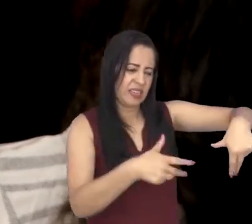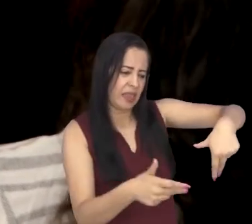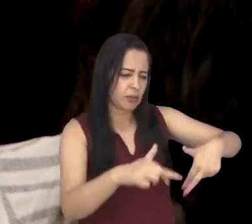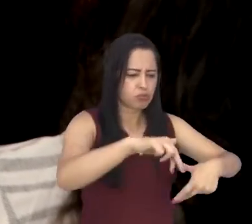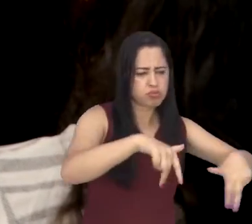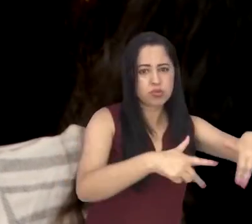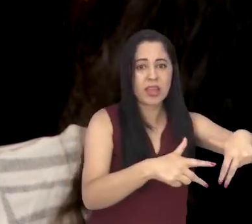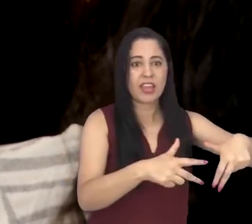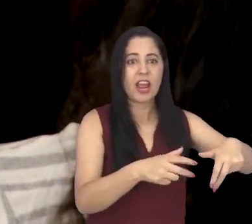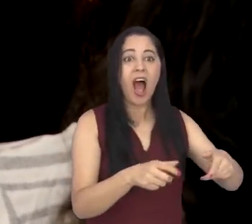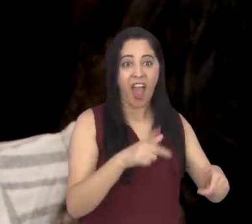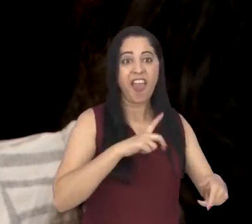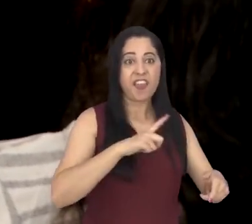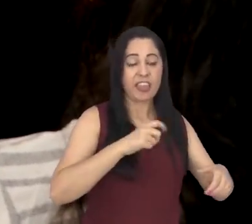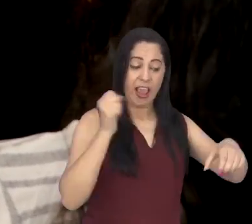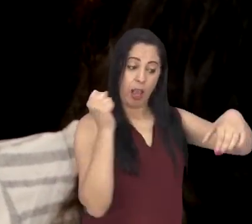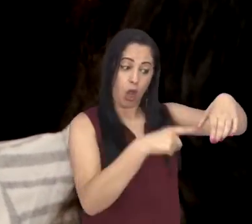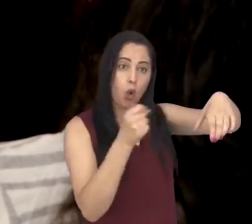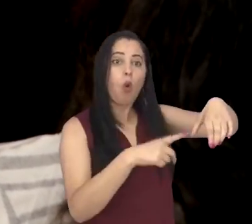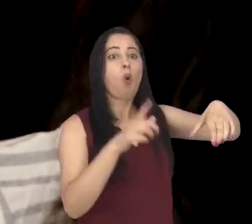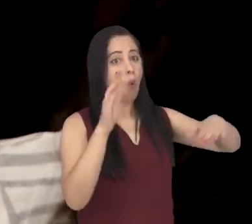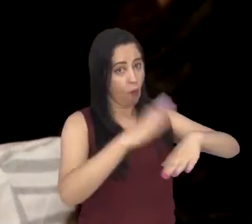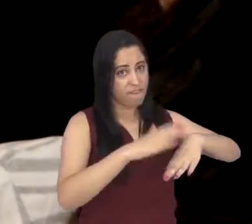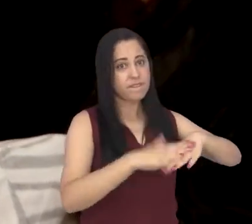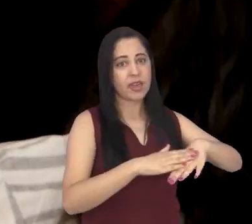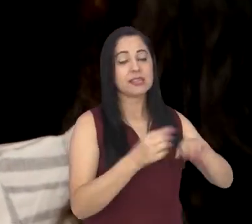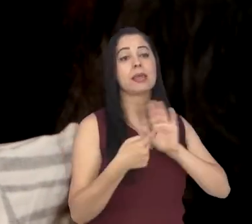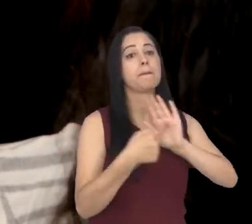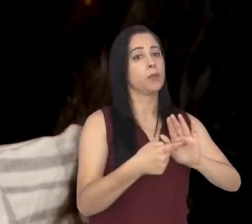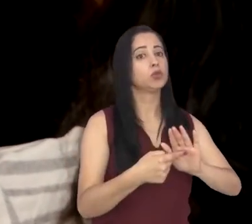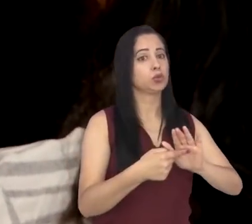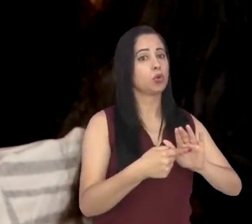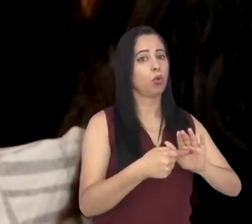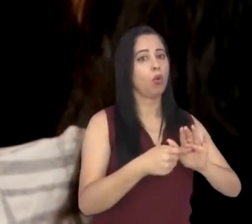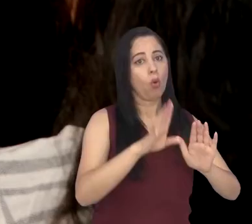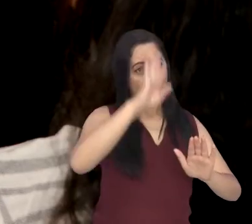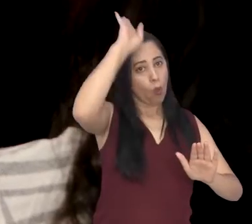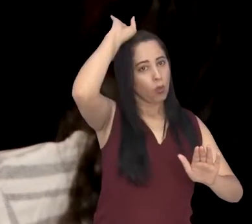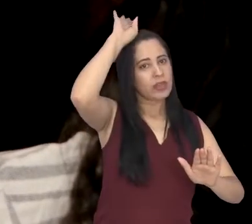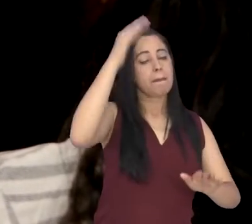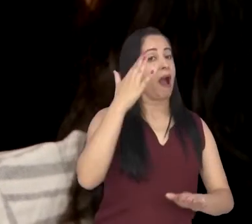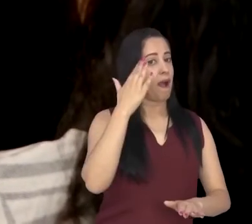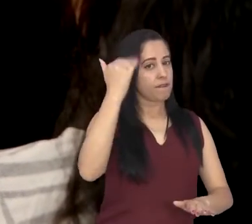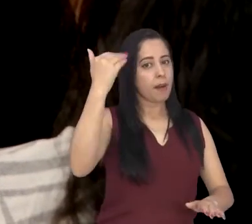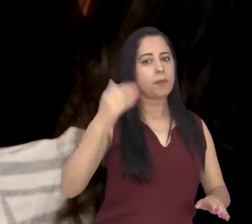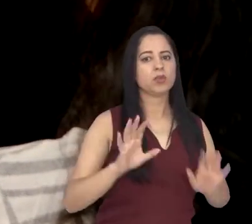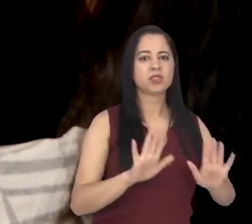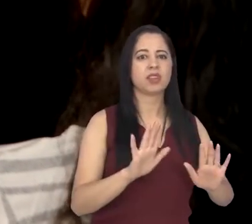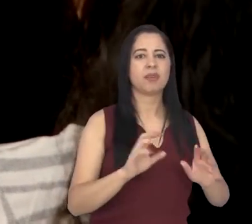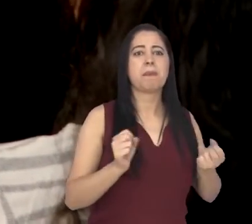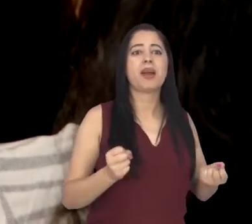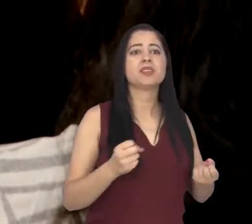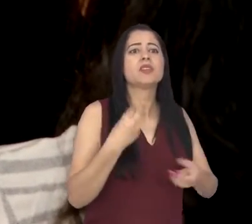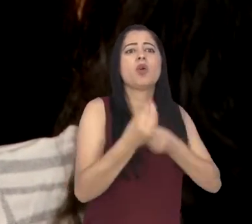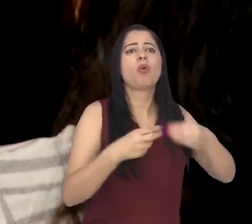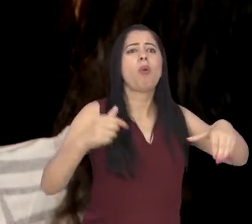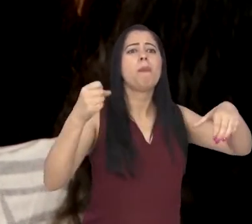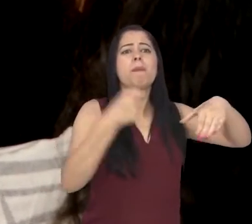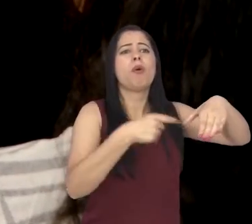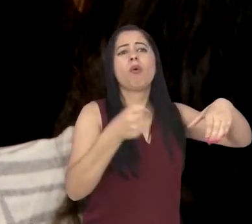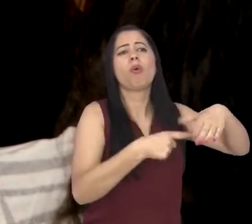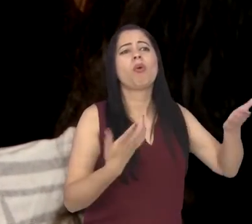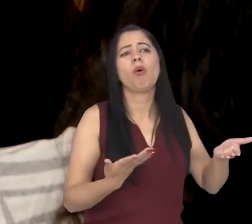jogada individual. Quando ele fez, ele marcou aquele golaço que mostrou que o Neymar é terrível. Agora, não pode levar um gol de